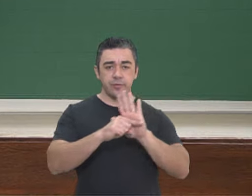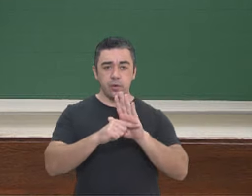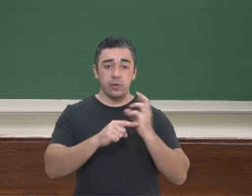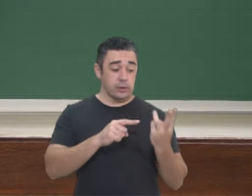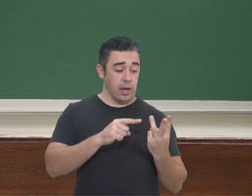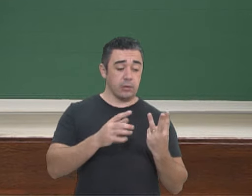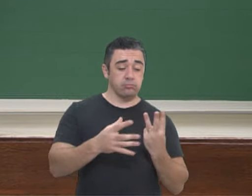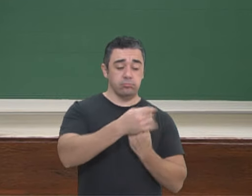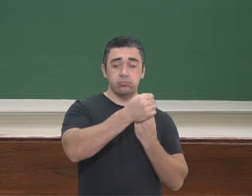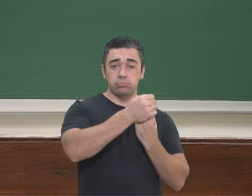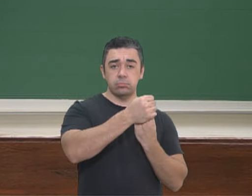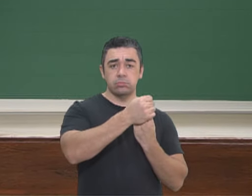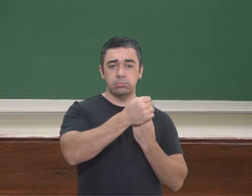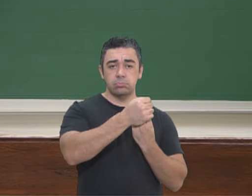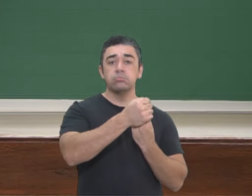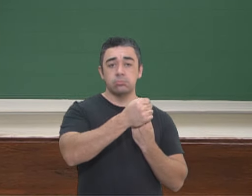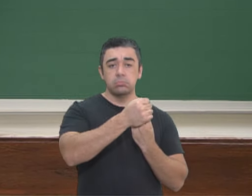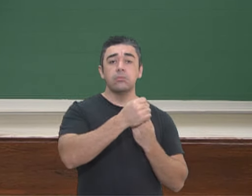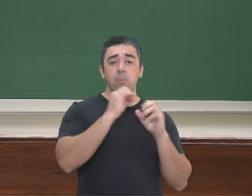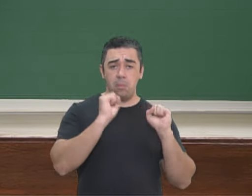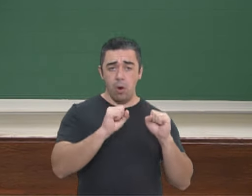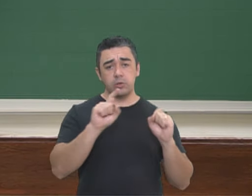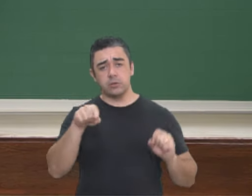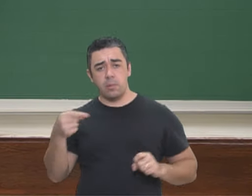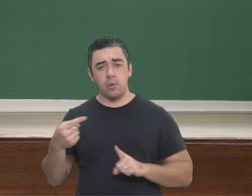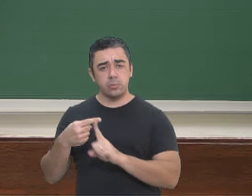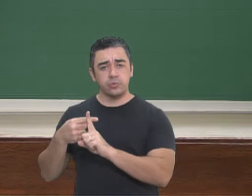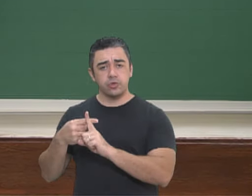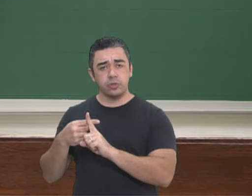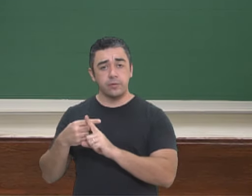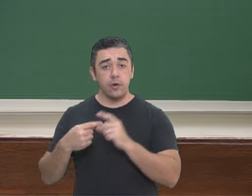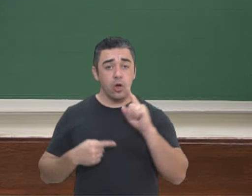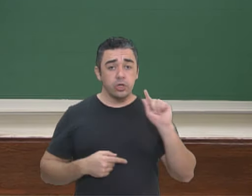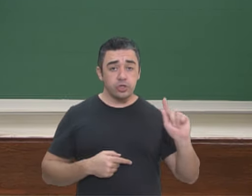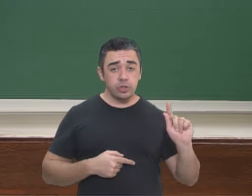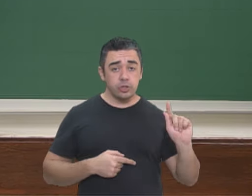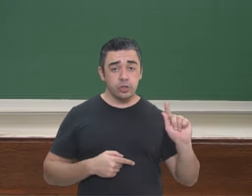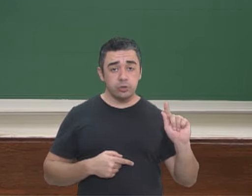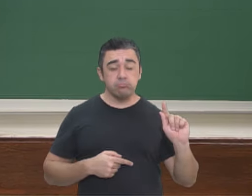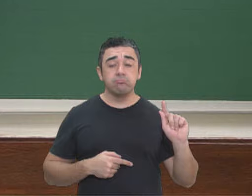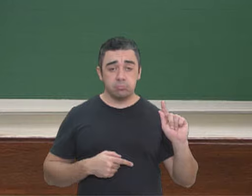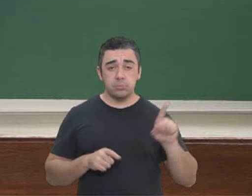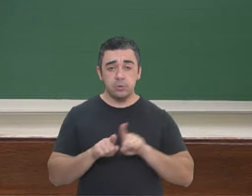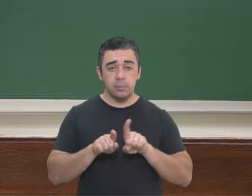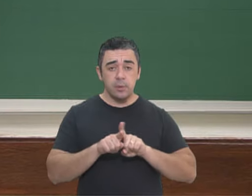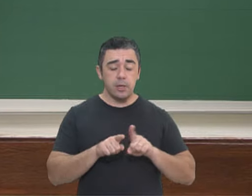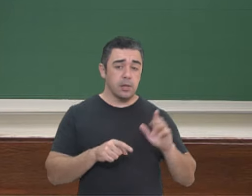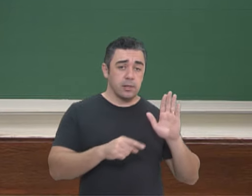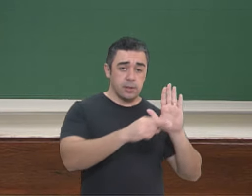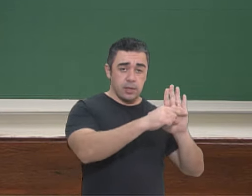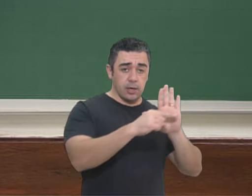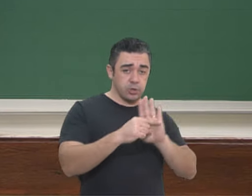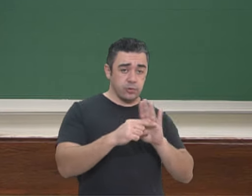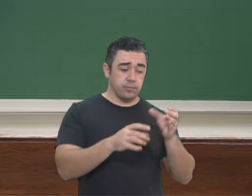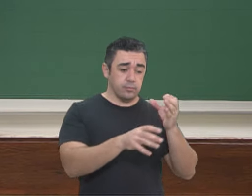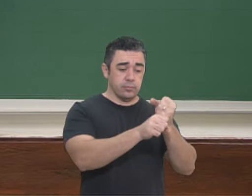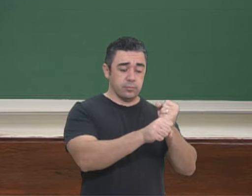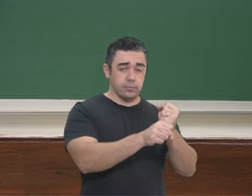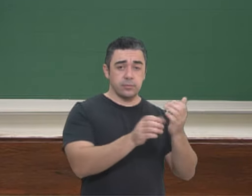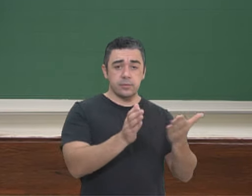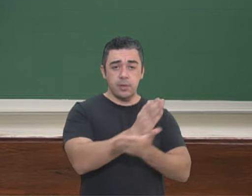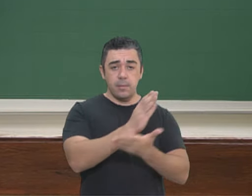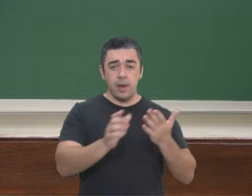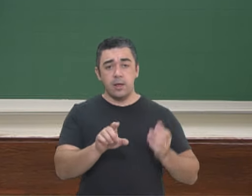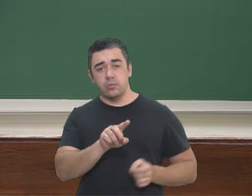linha reta. Ela anotou em um quadro os metros que o carrinho andava cada vez que ela acionava o controle. Escreveu